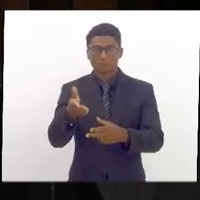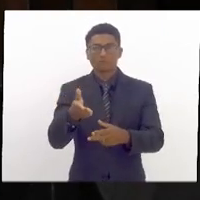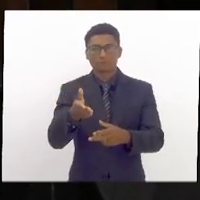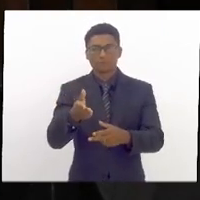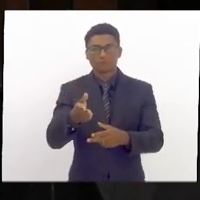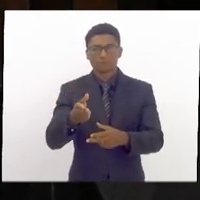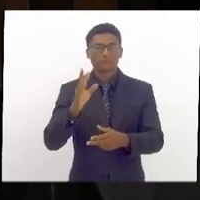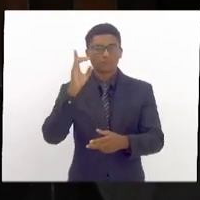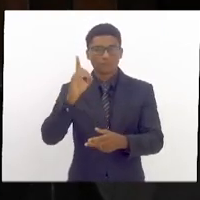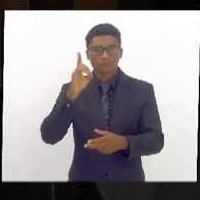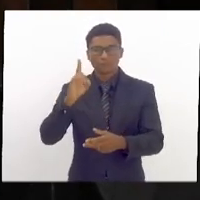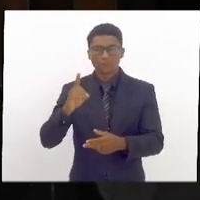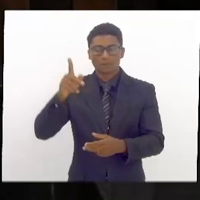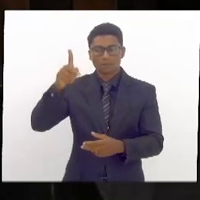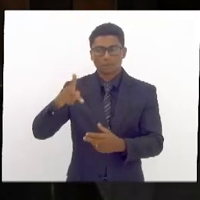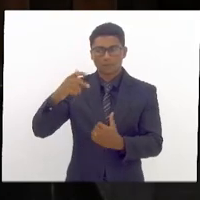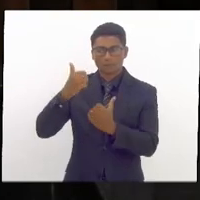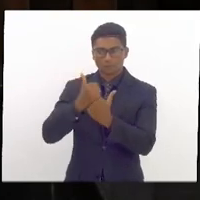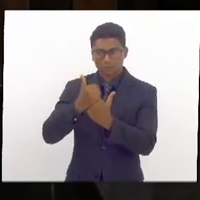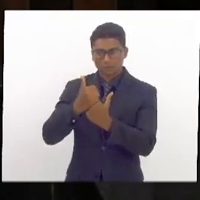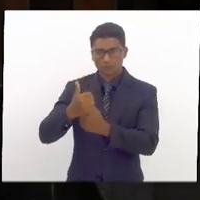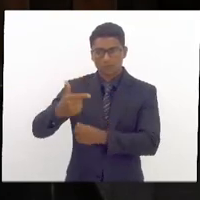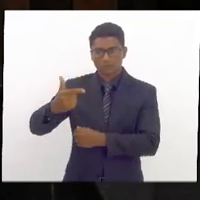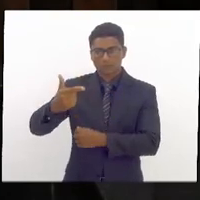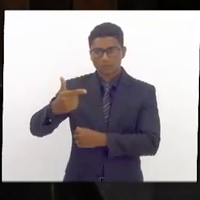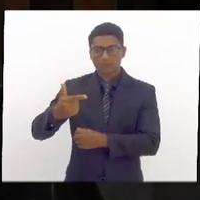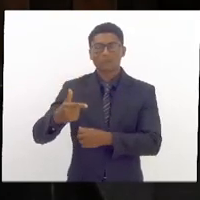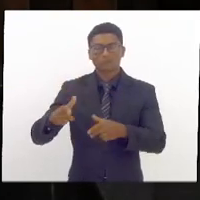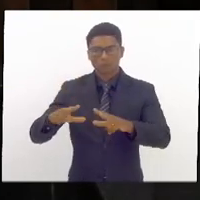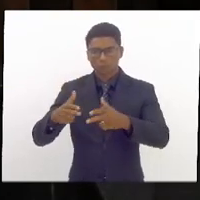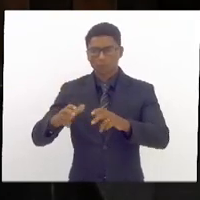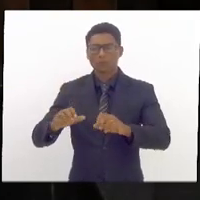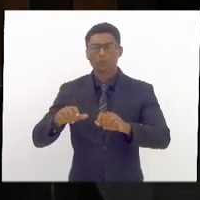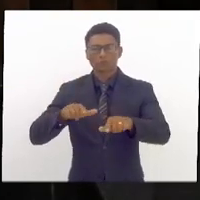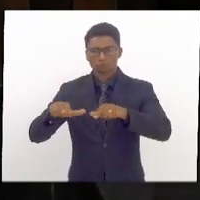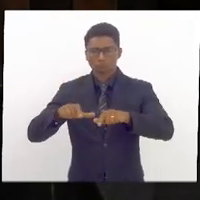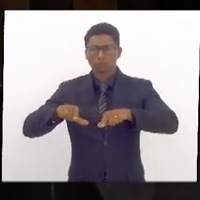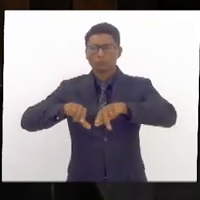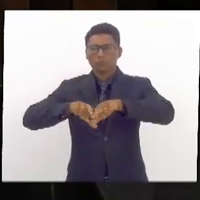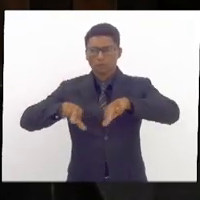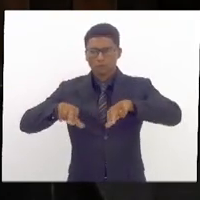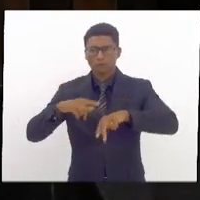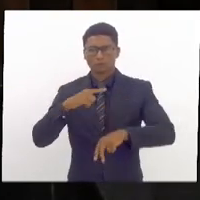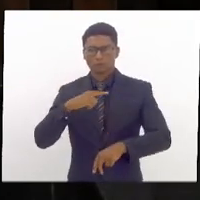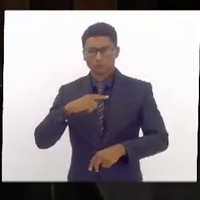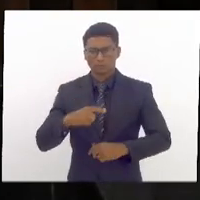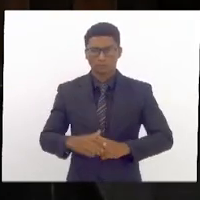da comissão, que tem sido uma das comissões mais atuantes do Legislativo, nós também não